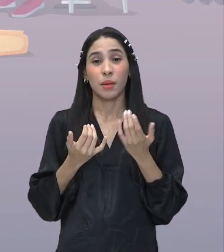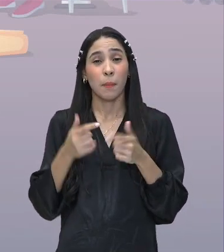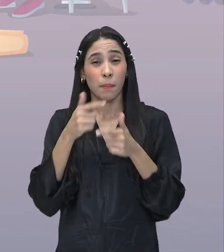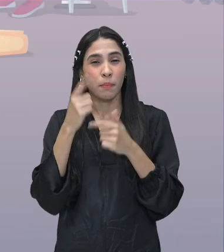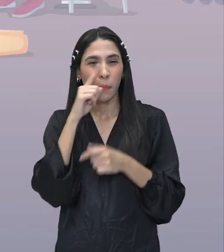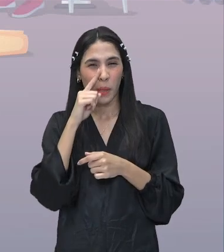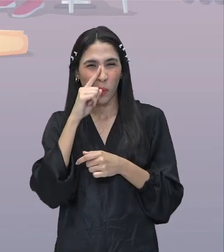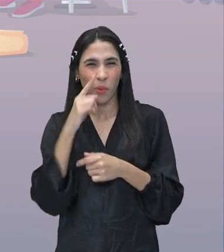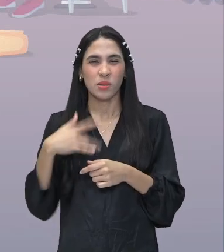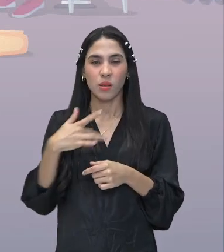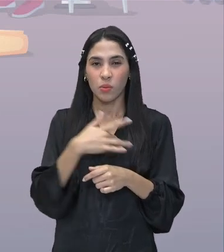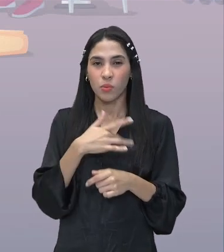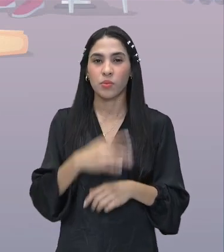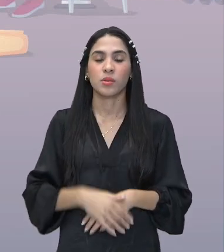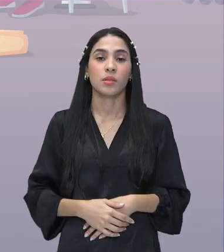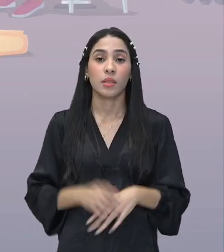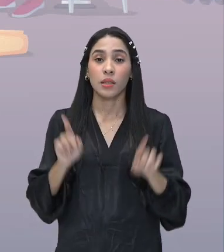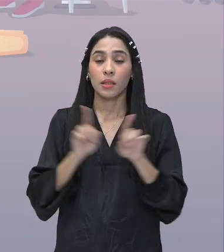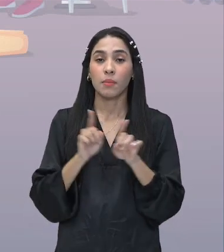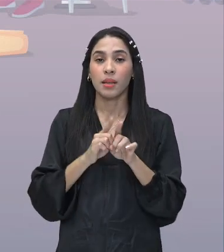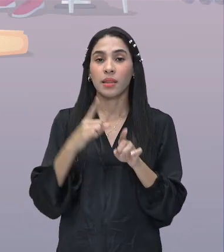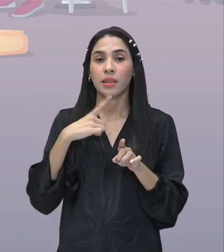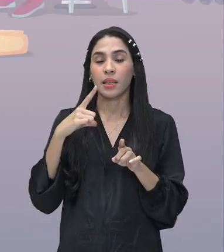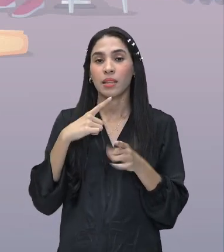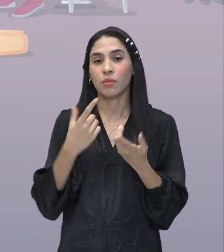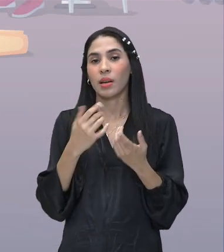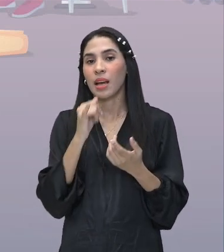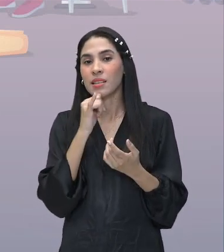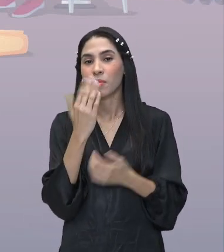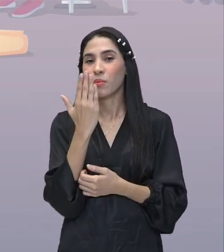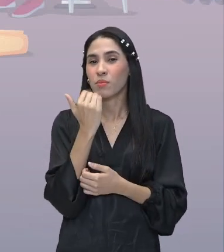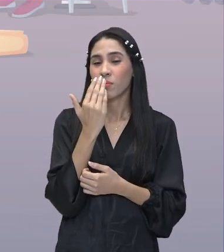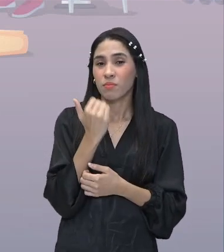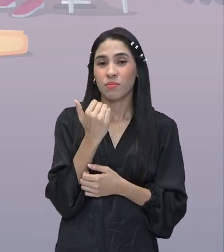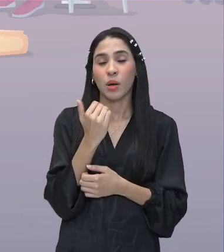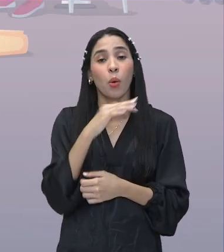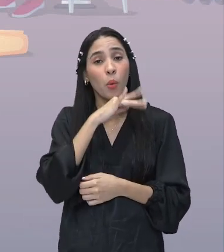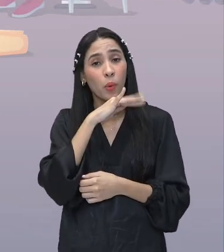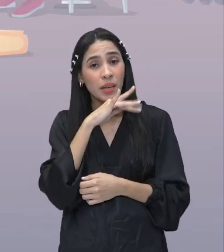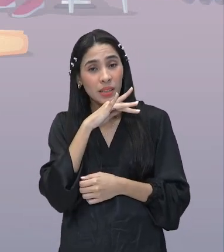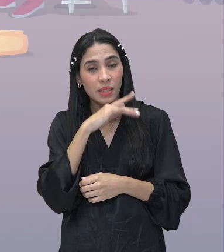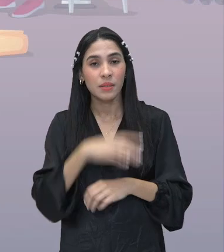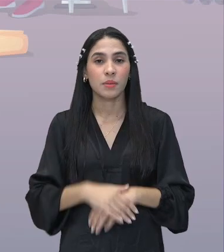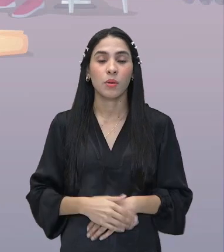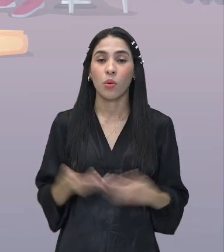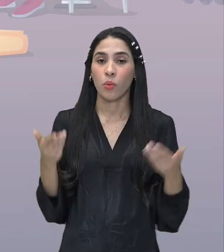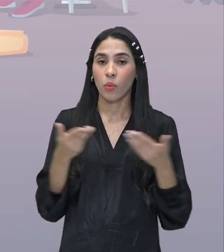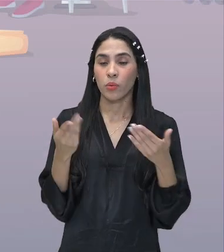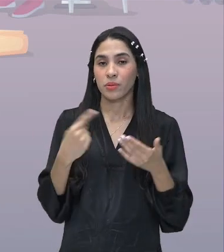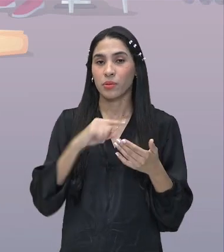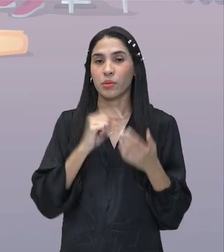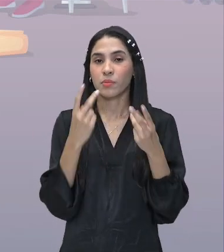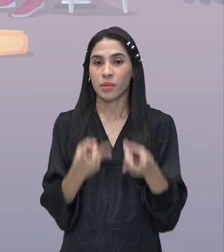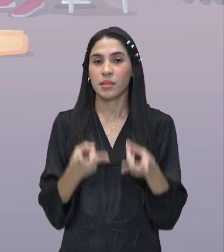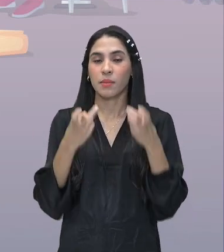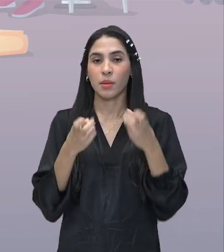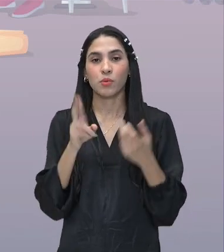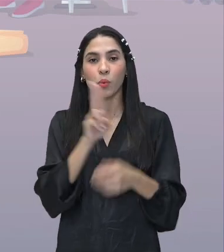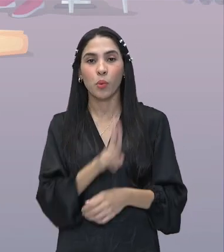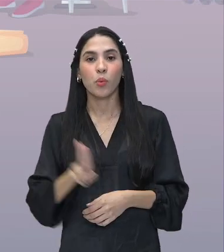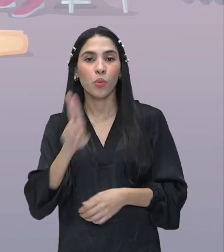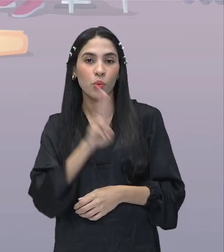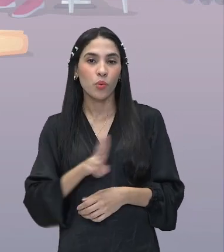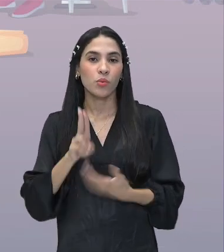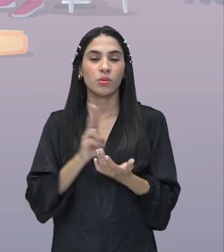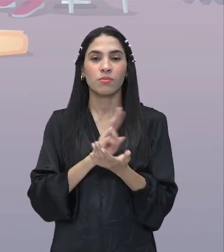saúde, também com hábitos ali alimentares não tão interessantes, né? Hoje em dia a gente vê aí o consumo ali de